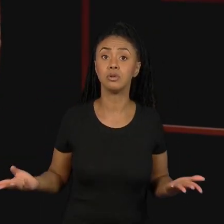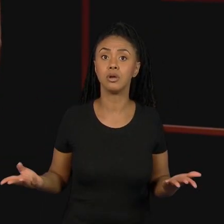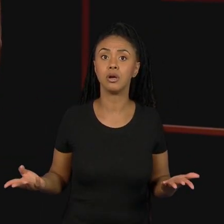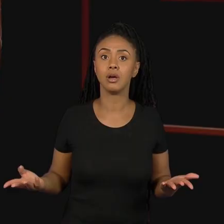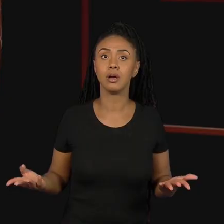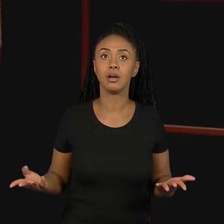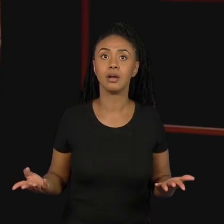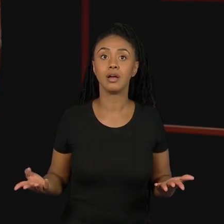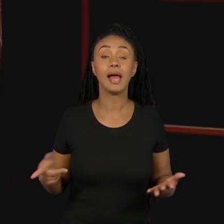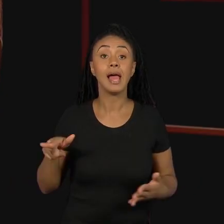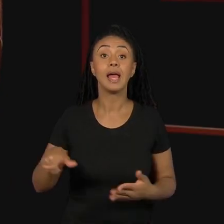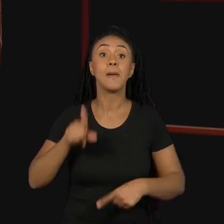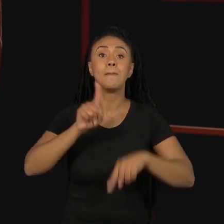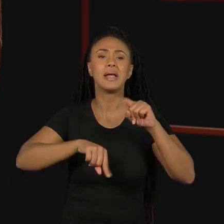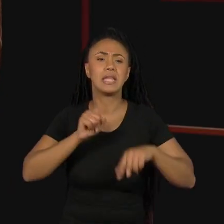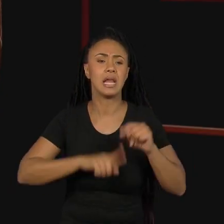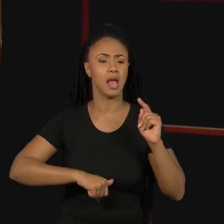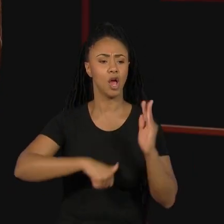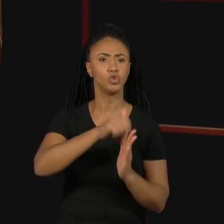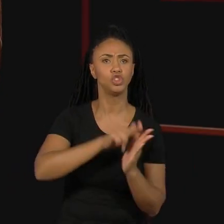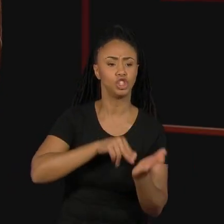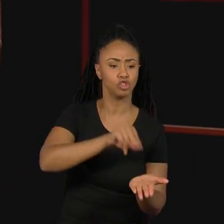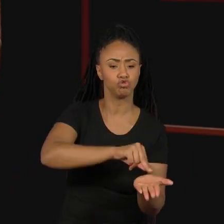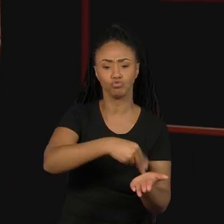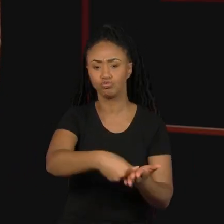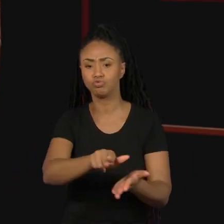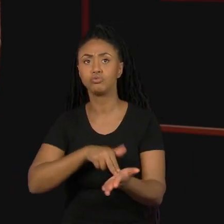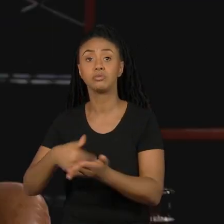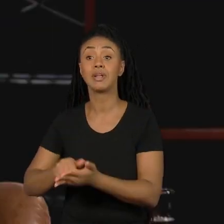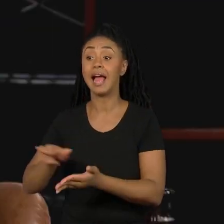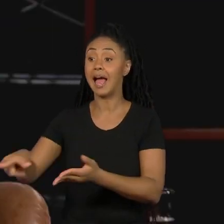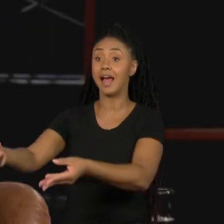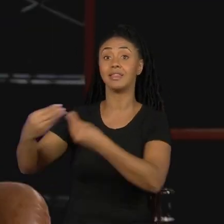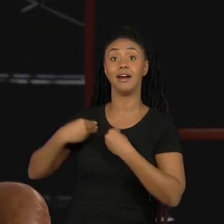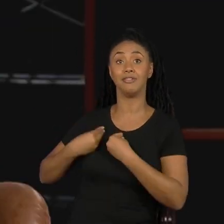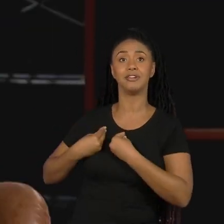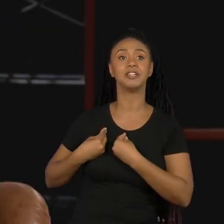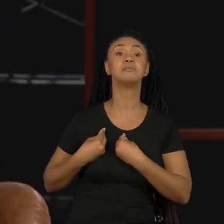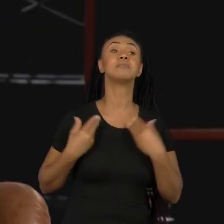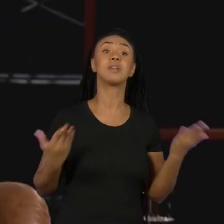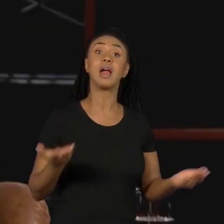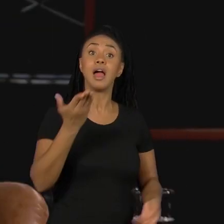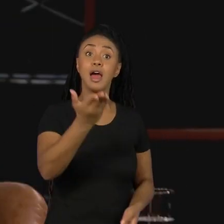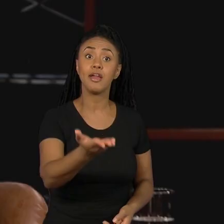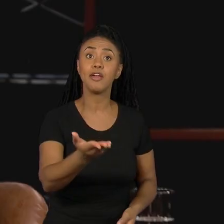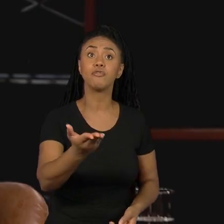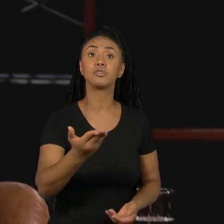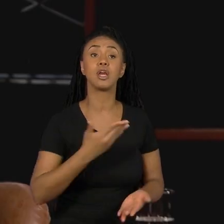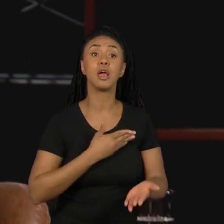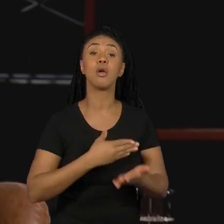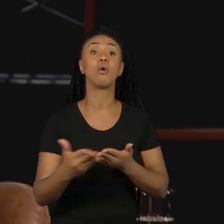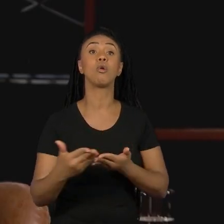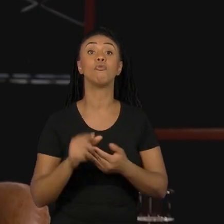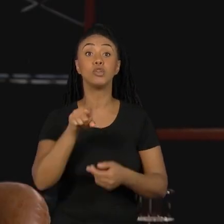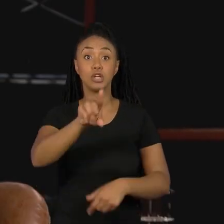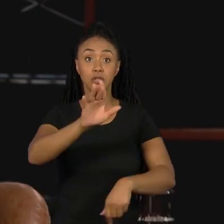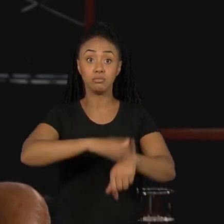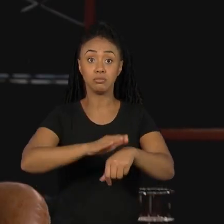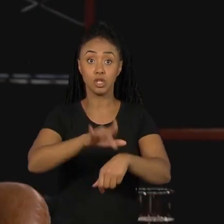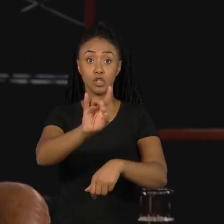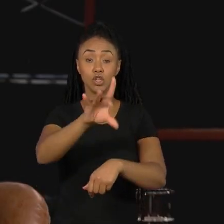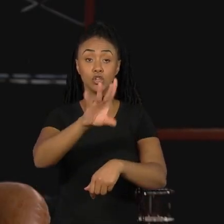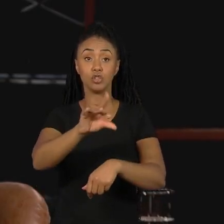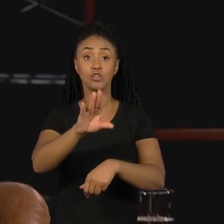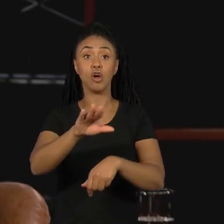ganhava materiais, tinta, papel, e me passava. Petkov, aí você partiu para um autoexílio, né? Você foi morar